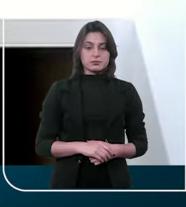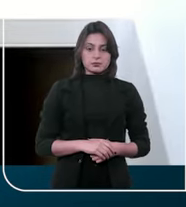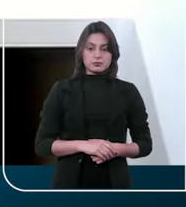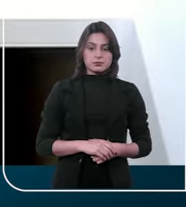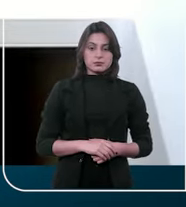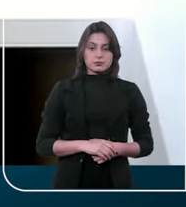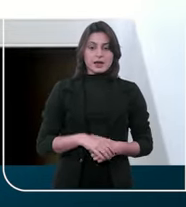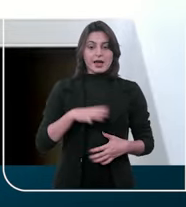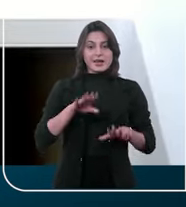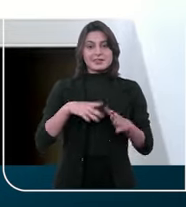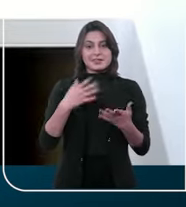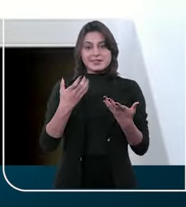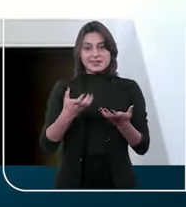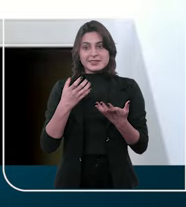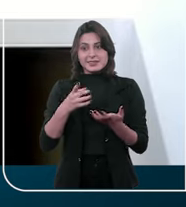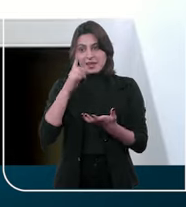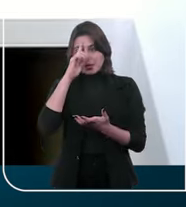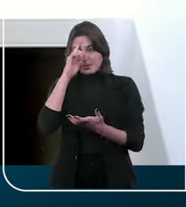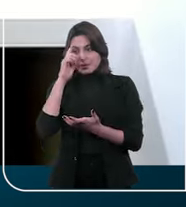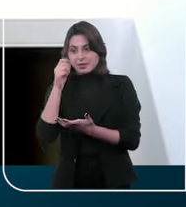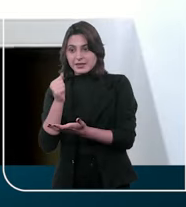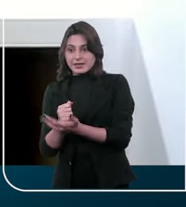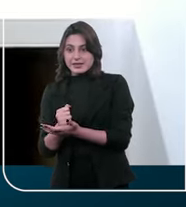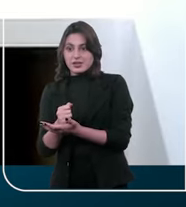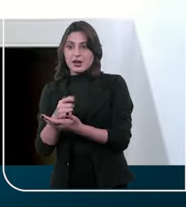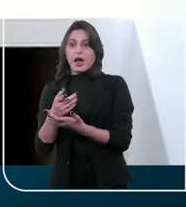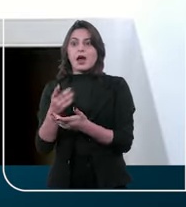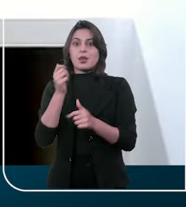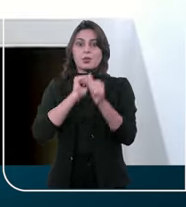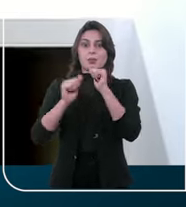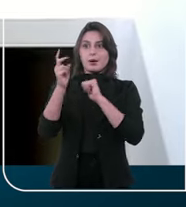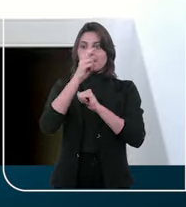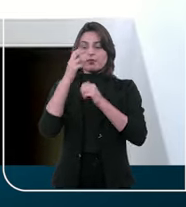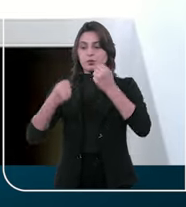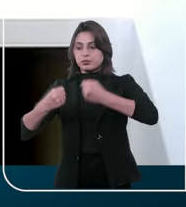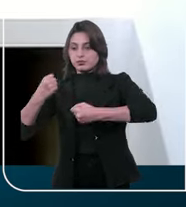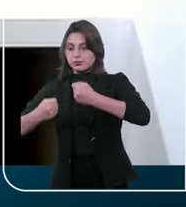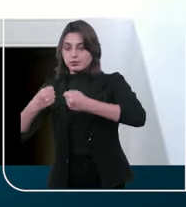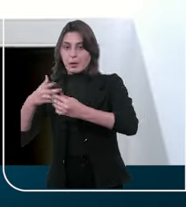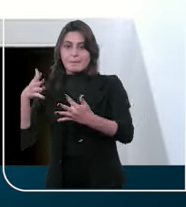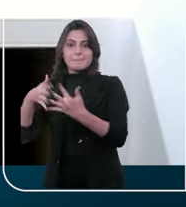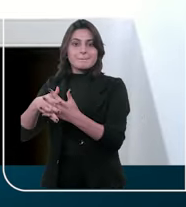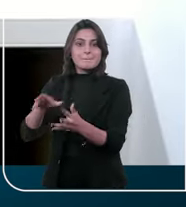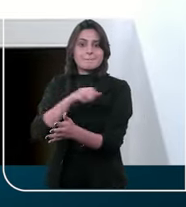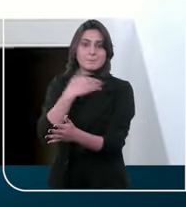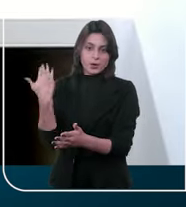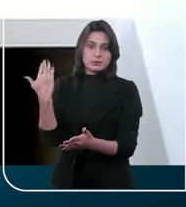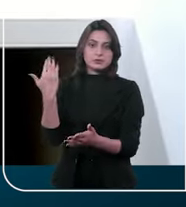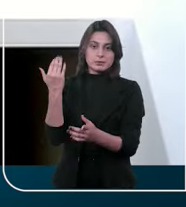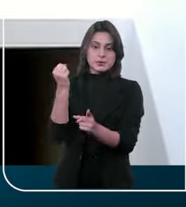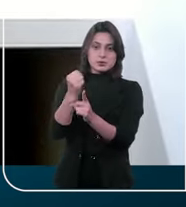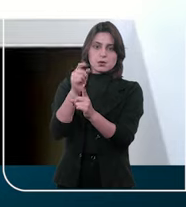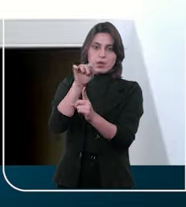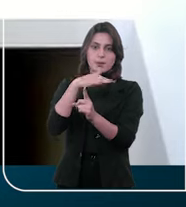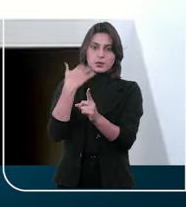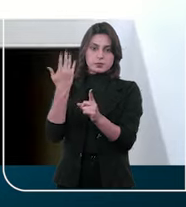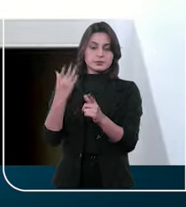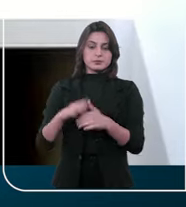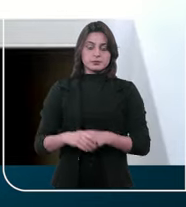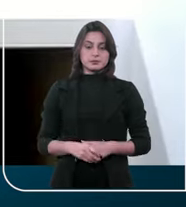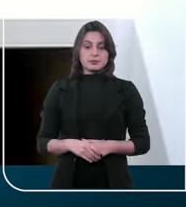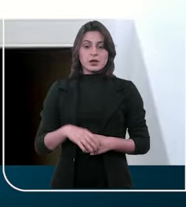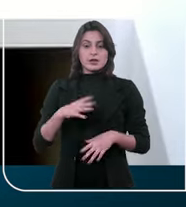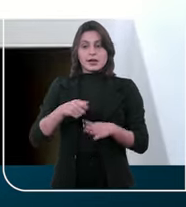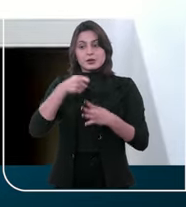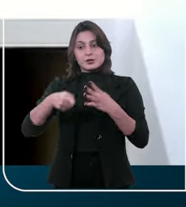caso de embriaguez ao volante, tá? Homicídio culposo no caso, aliás, homicídio no trânsito no caso de embriaguez ao volante. Ora a jurisprudência compreendia que se tratava de